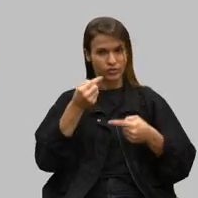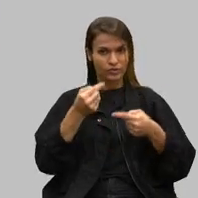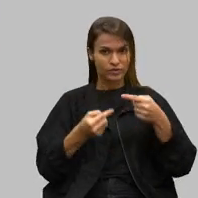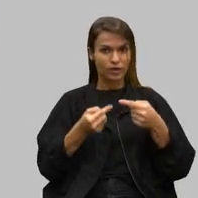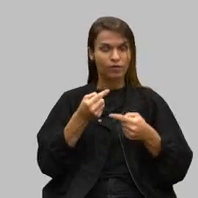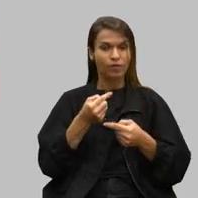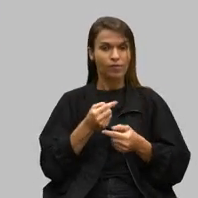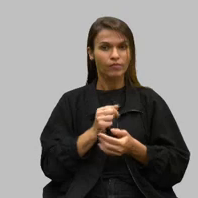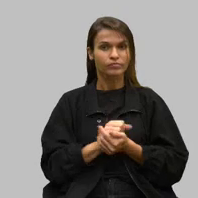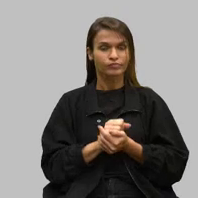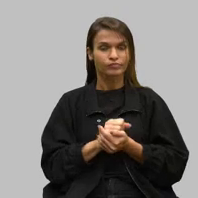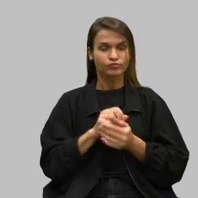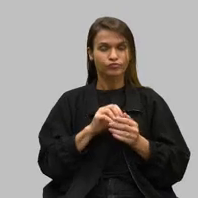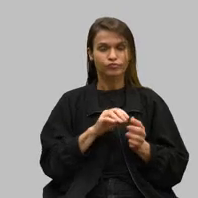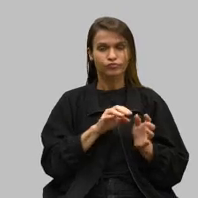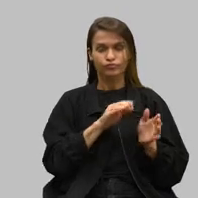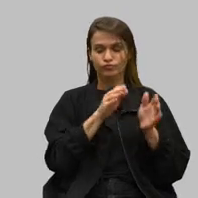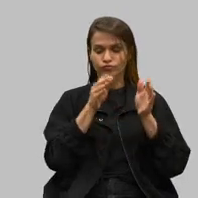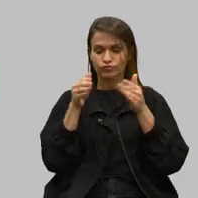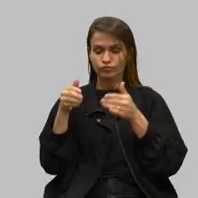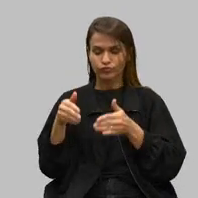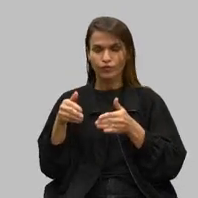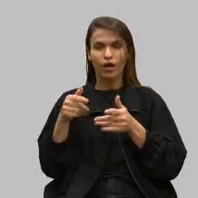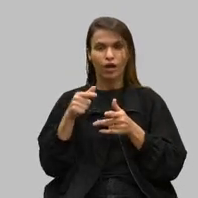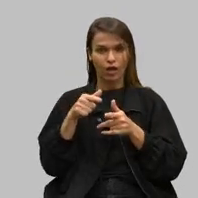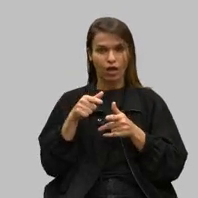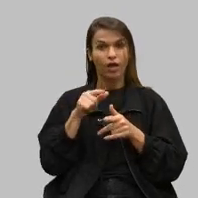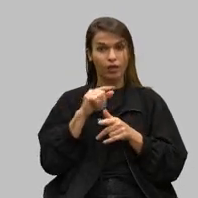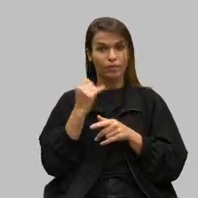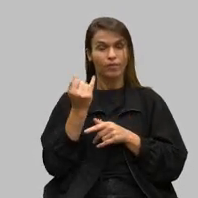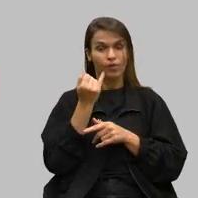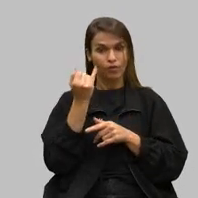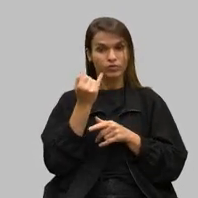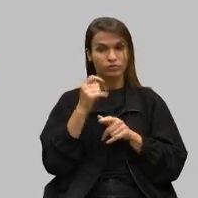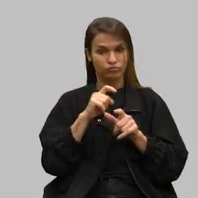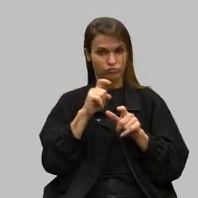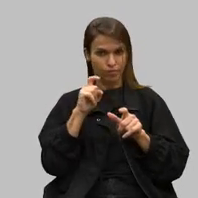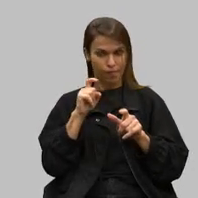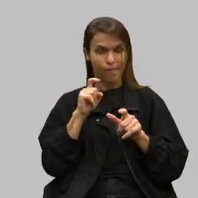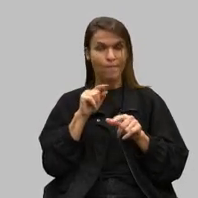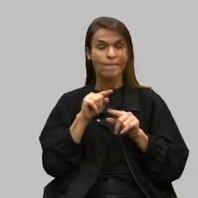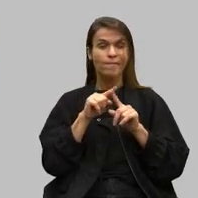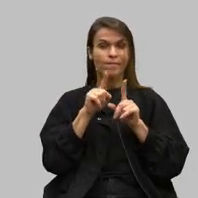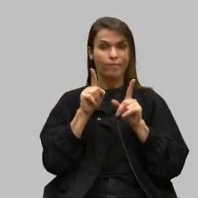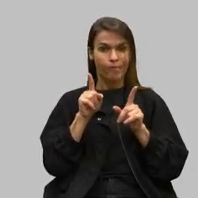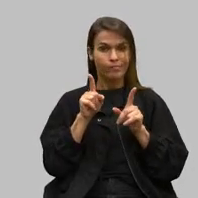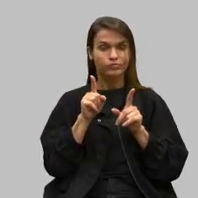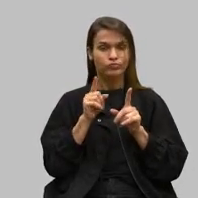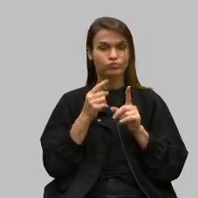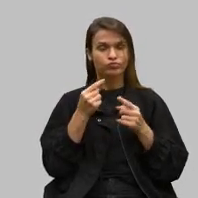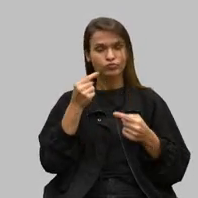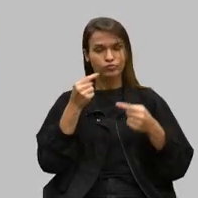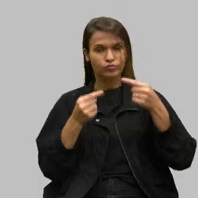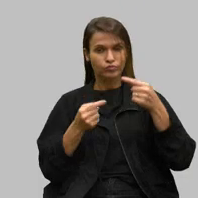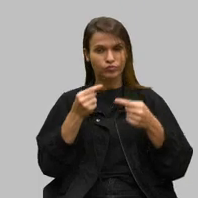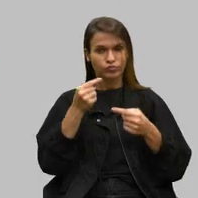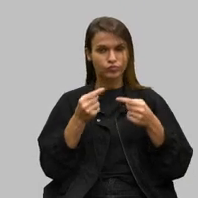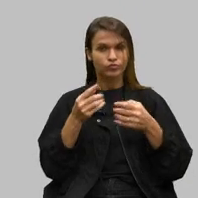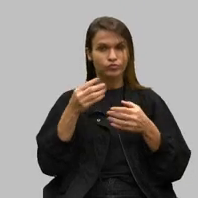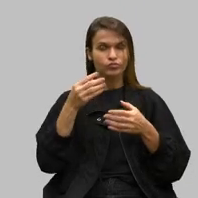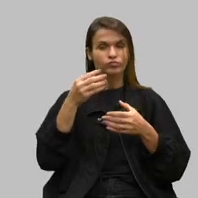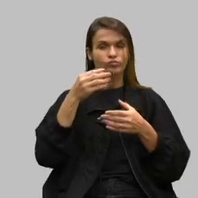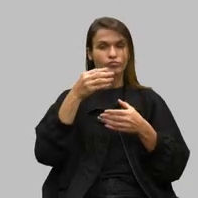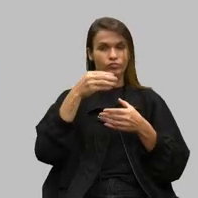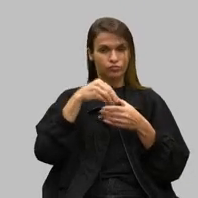a descentralização de gestão é fundamental, mas agora a gente consegue rediscutir, dentro das políticas que nós temos,